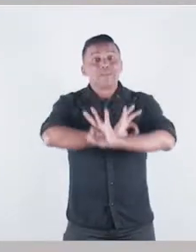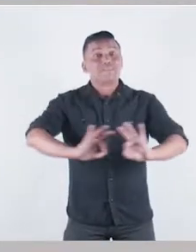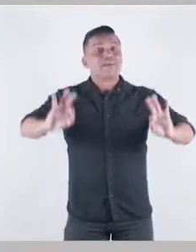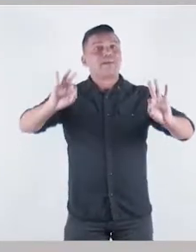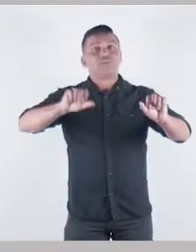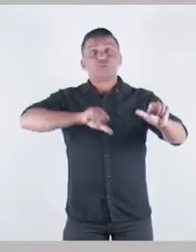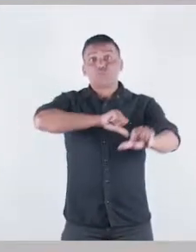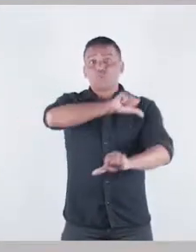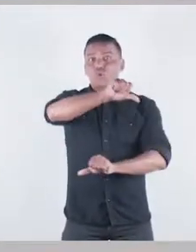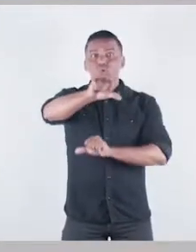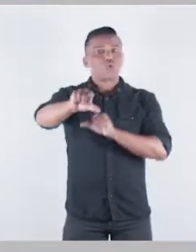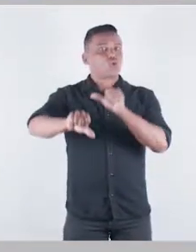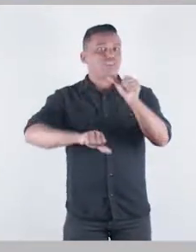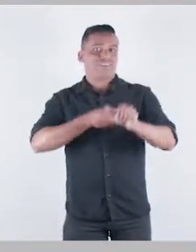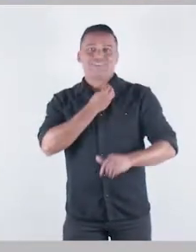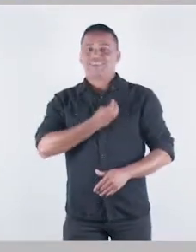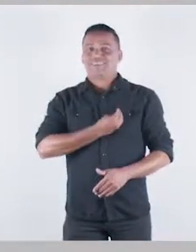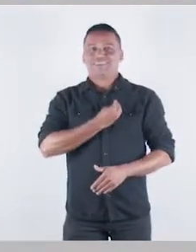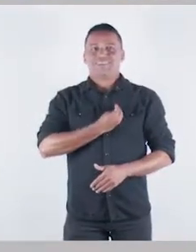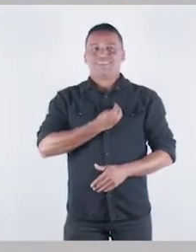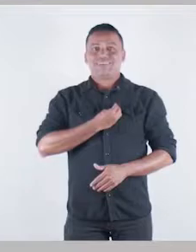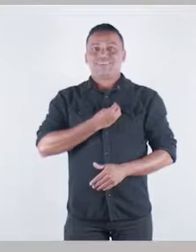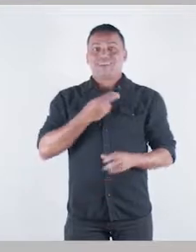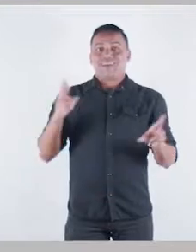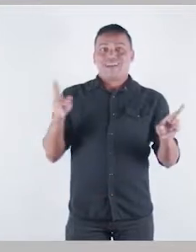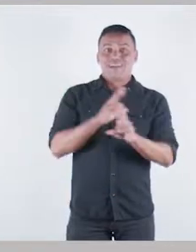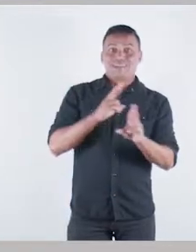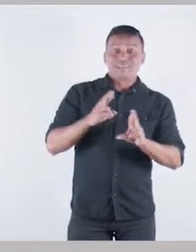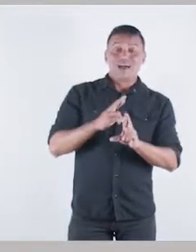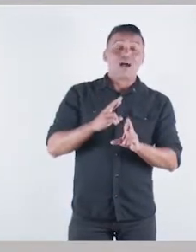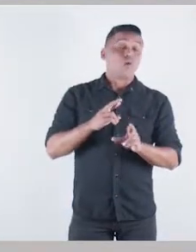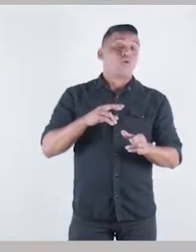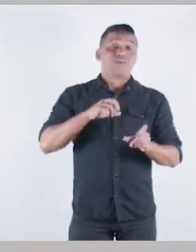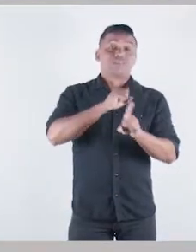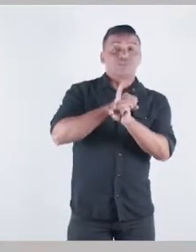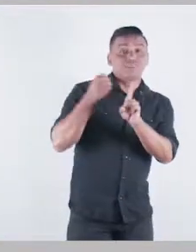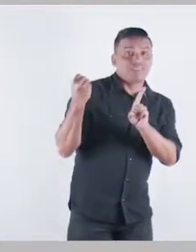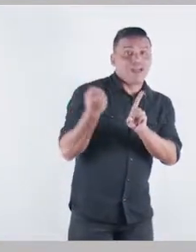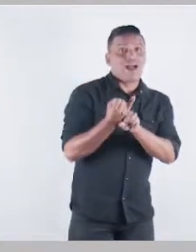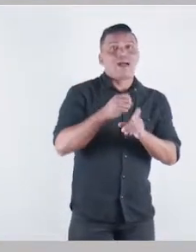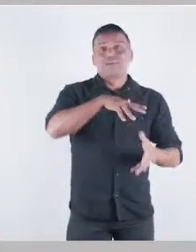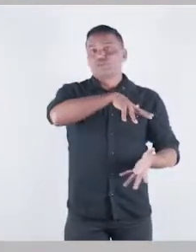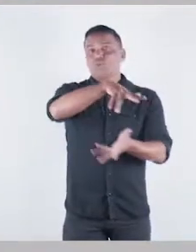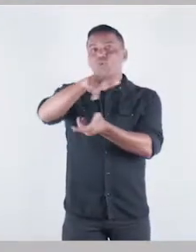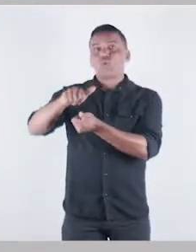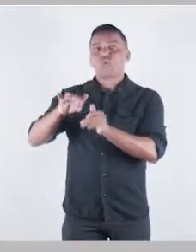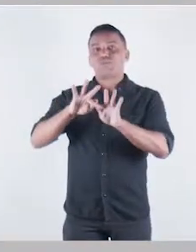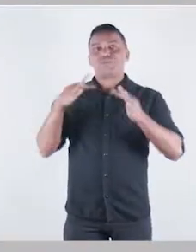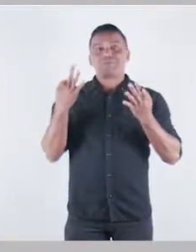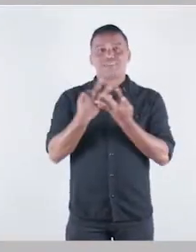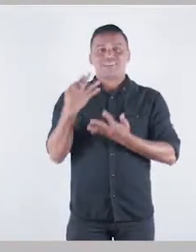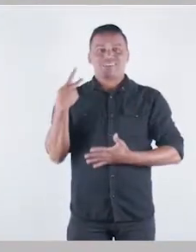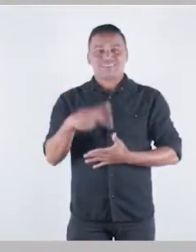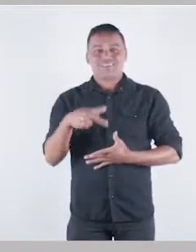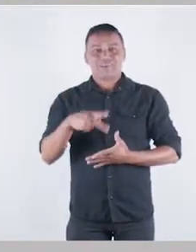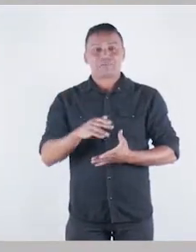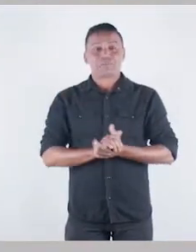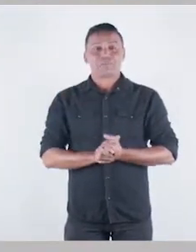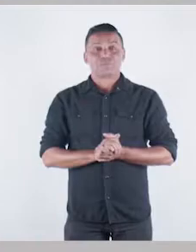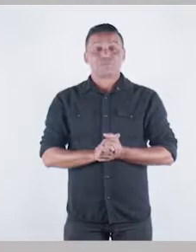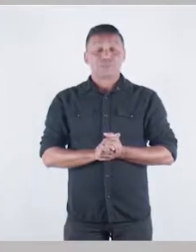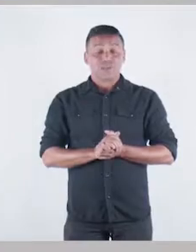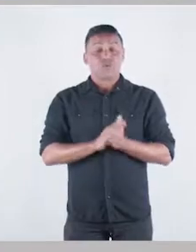delas em relação ao mundo, em relação a si próprias, em relação às suas próprias famílias. Esse livro, Guarda para